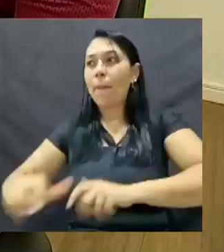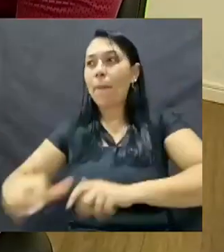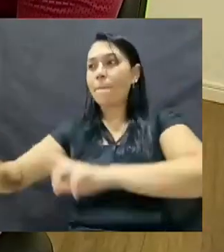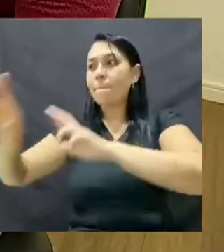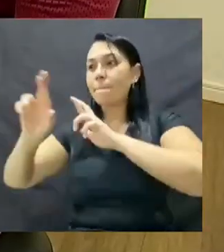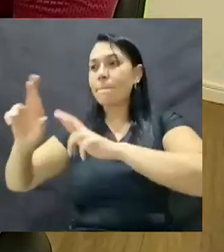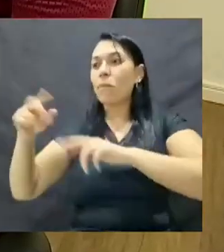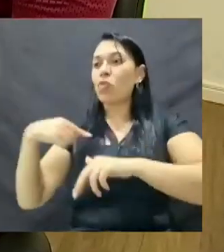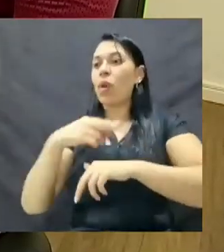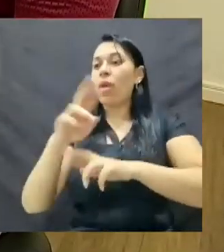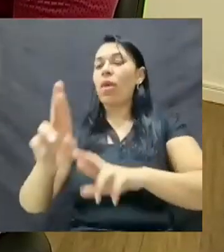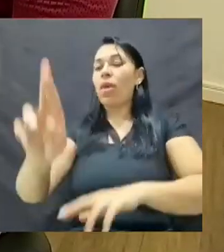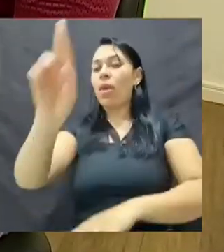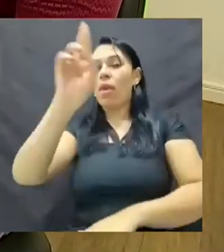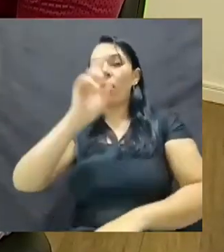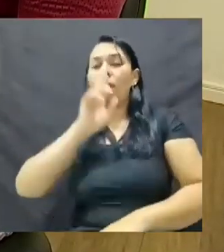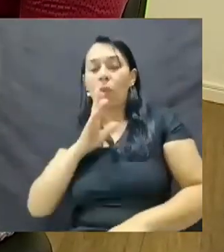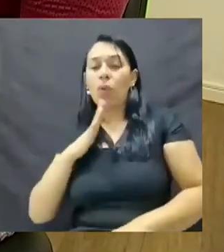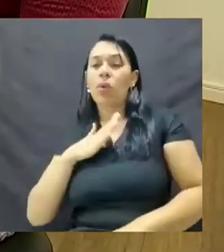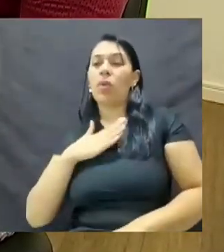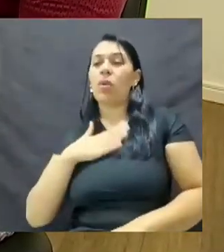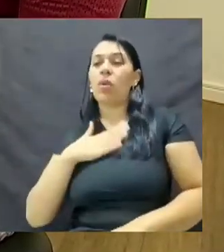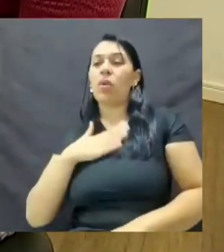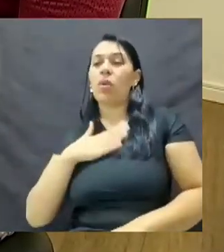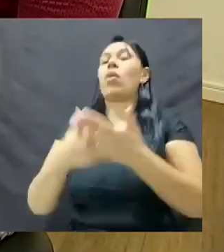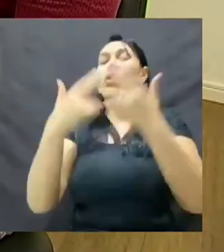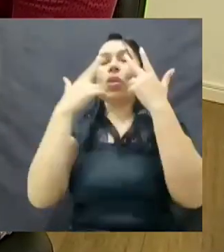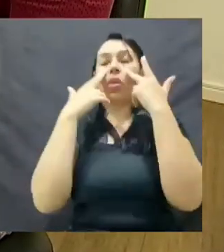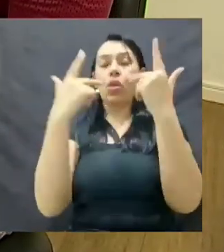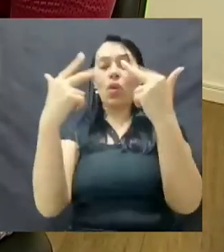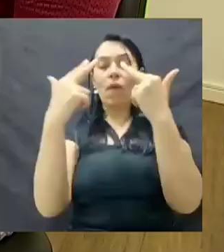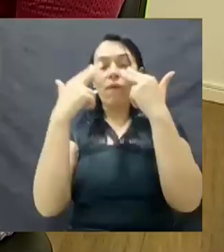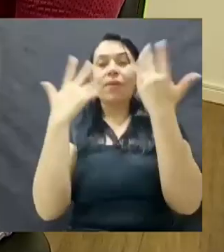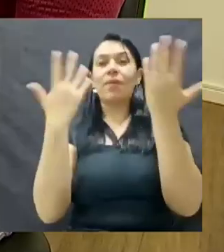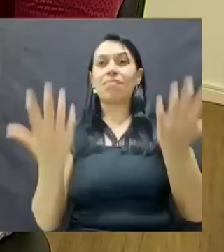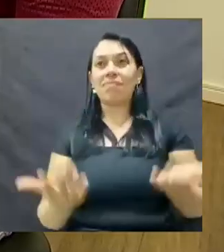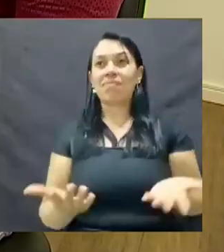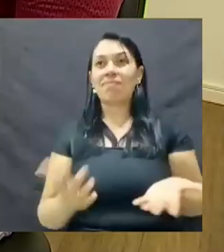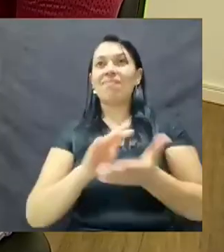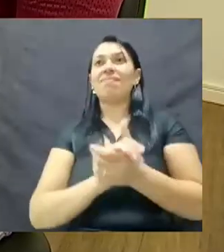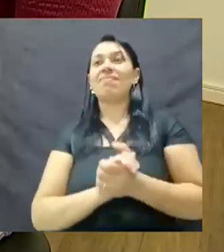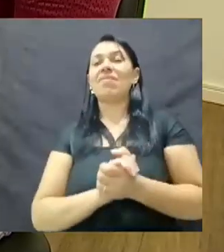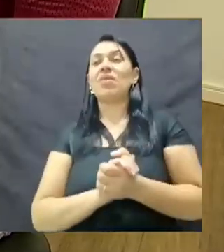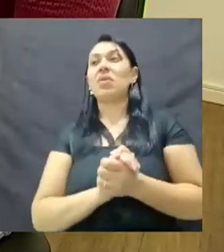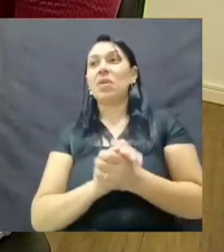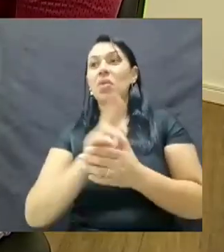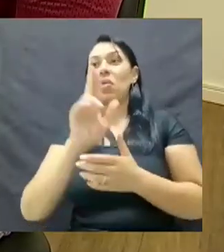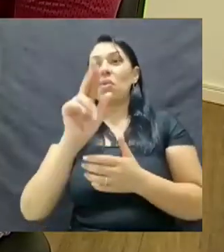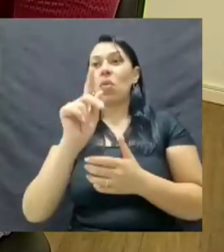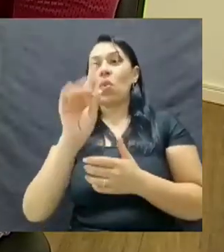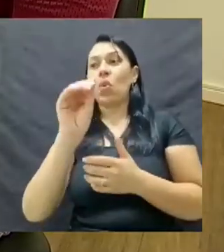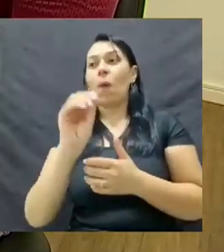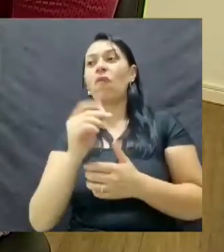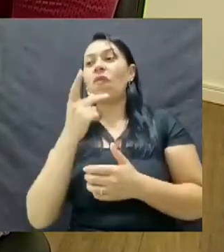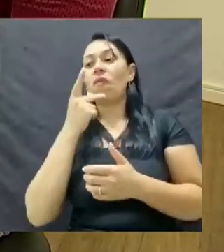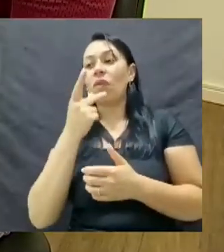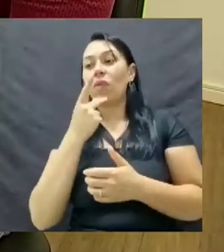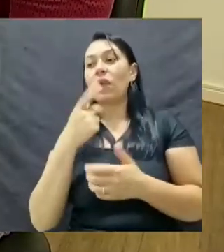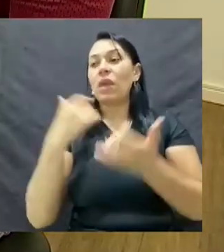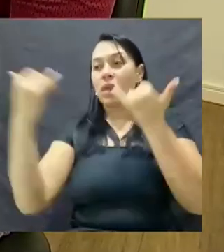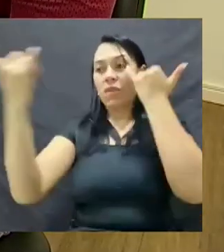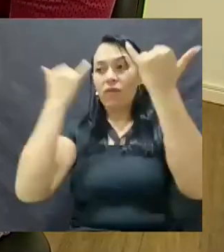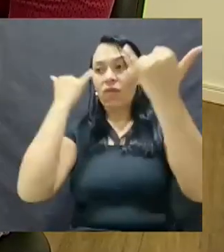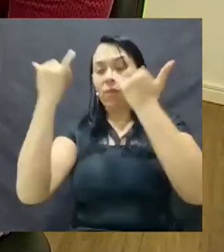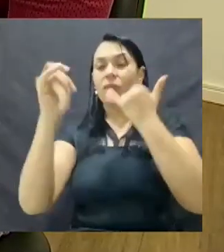pronta, com resultado, com uma novidade, para que eles, justamente, como o Hugo disse, venham coletar aqui informações. A gente até entende que